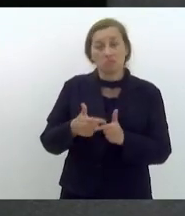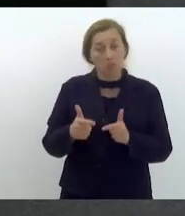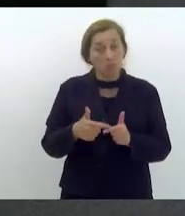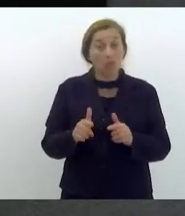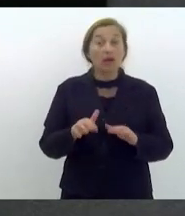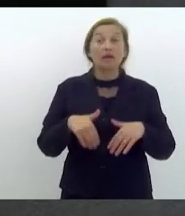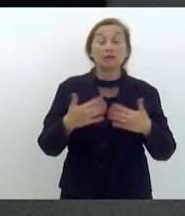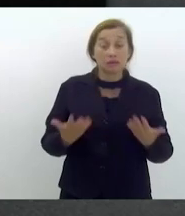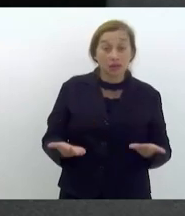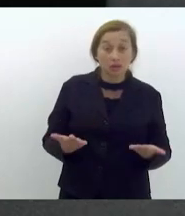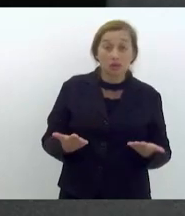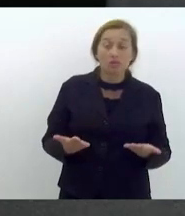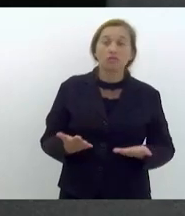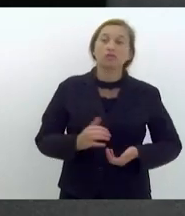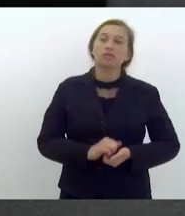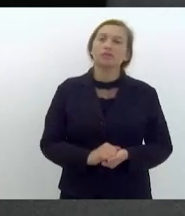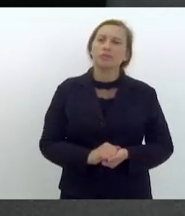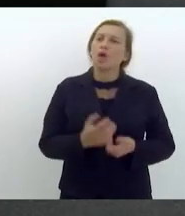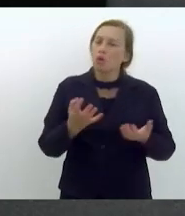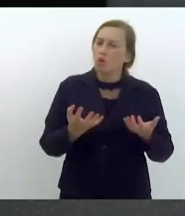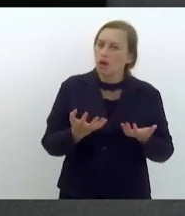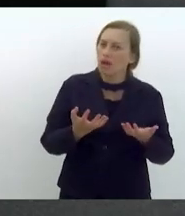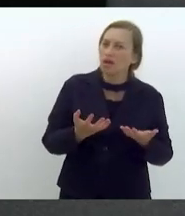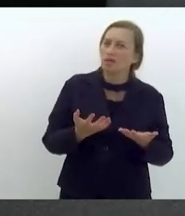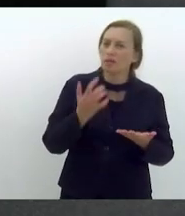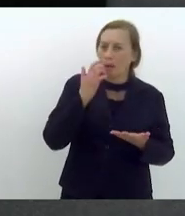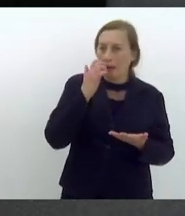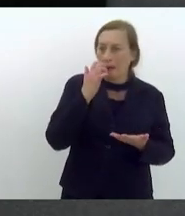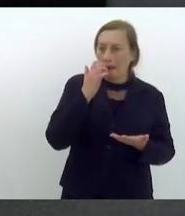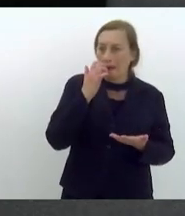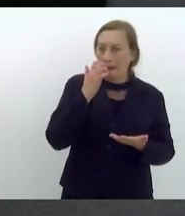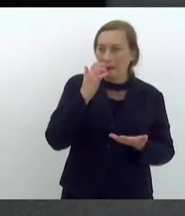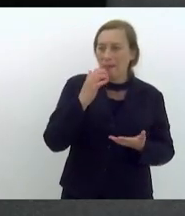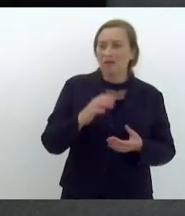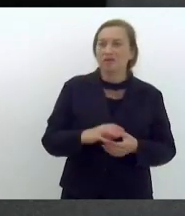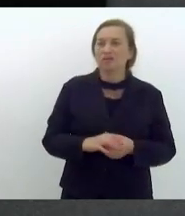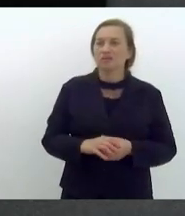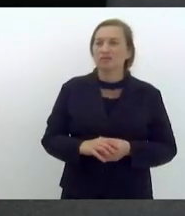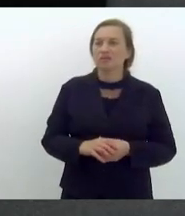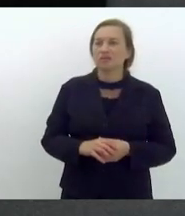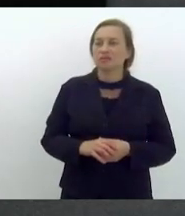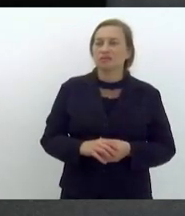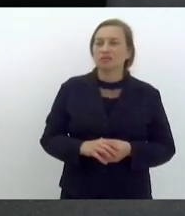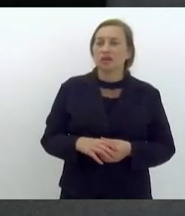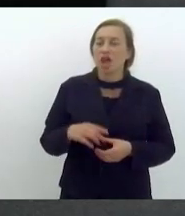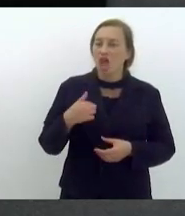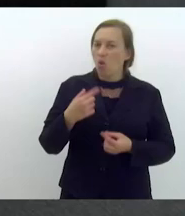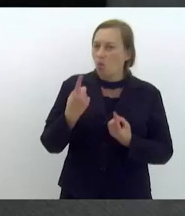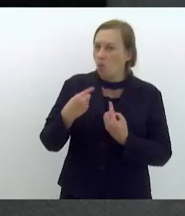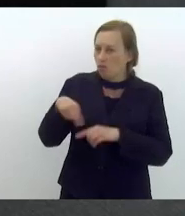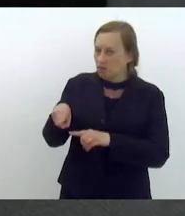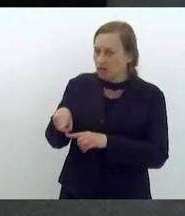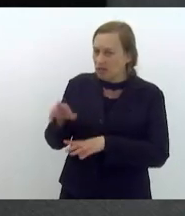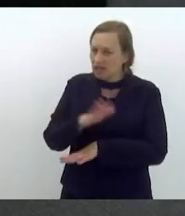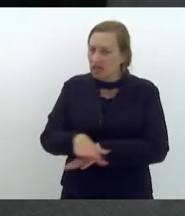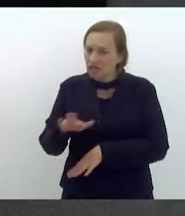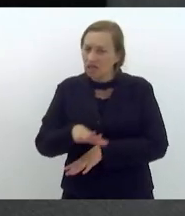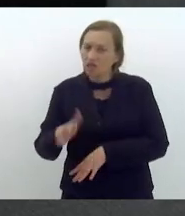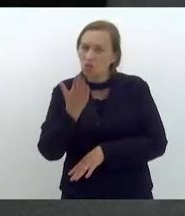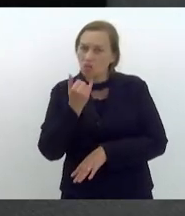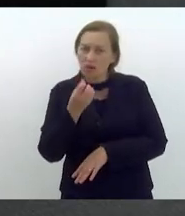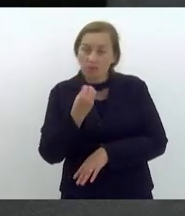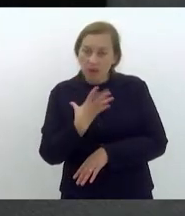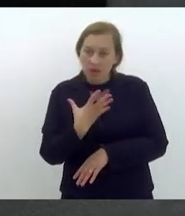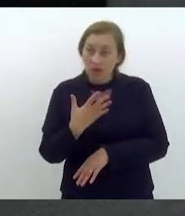então sendo assim eu quero deixar consignado que não só o contrário com a criança se alimente bem